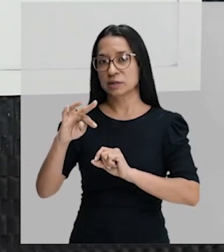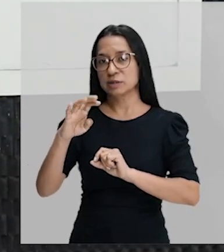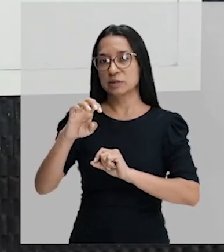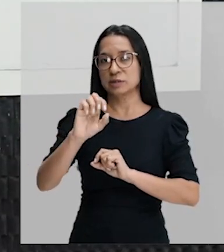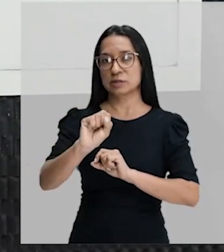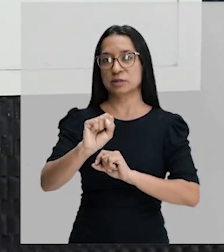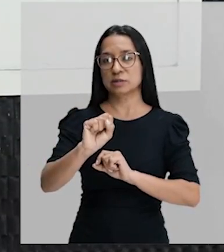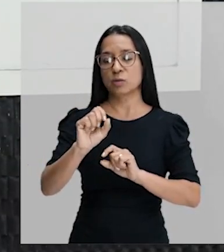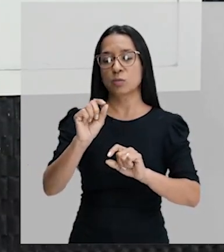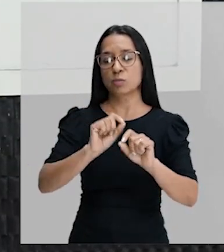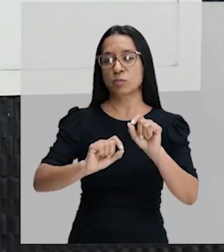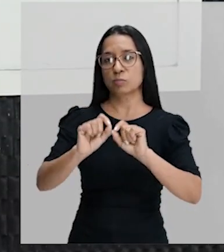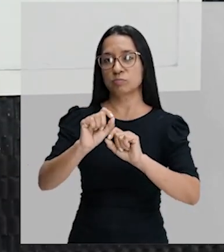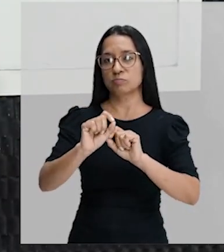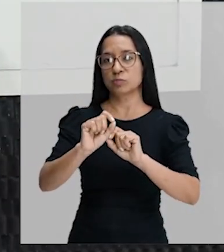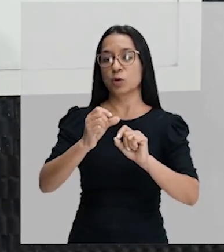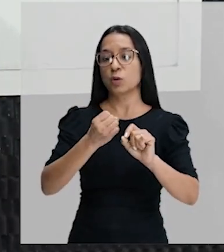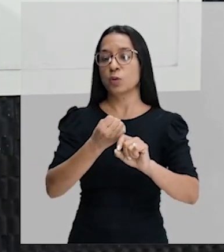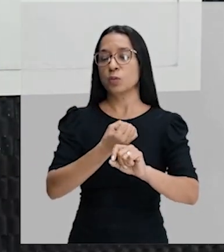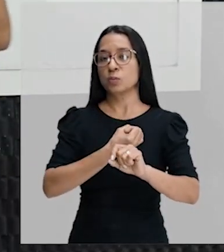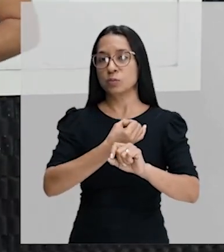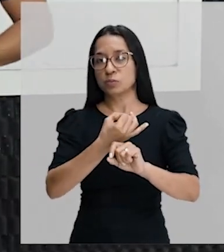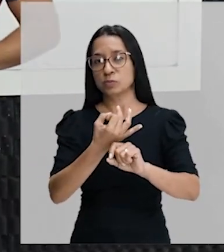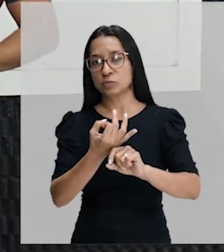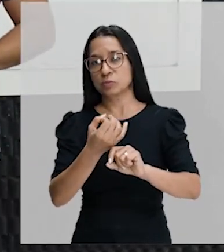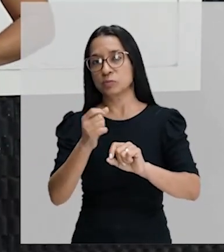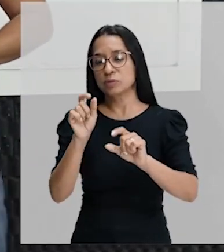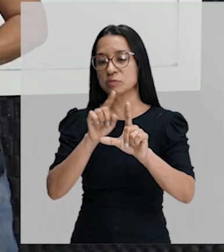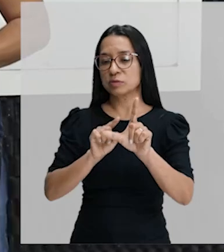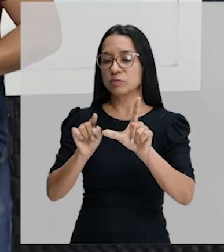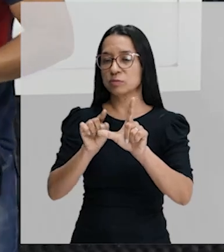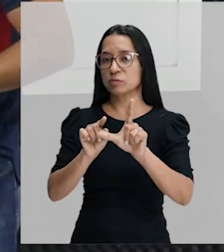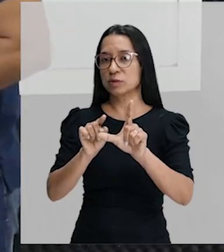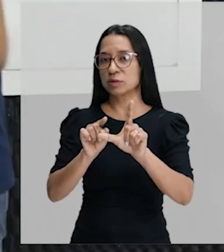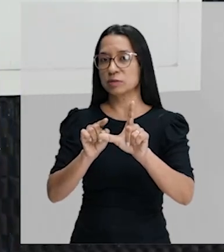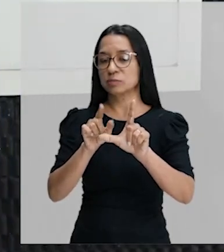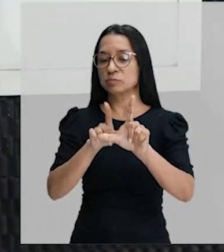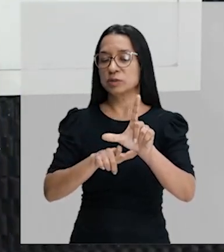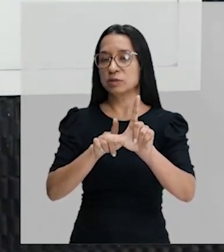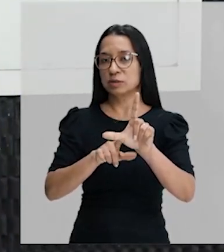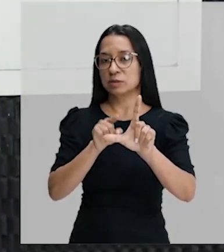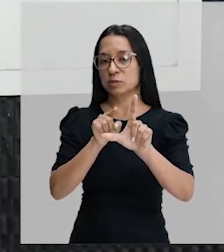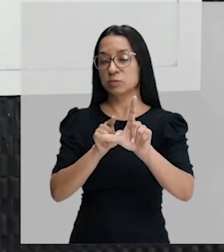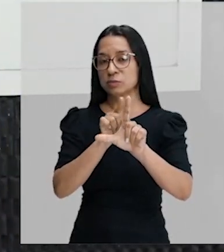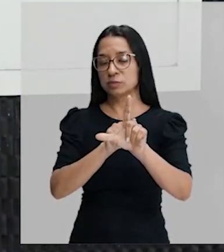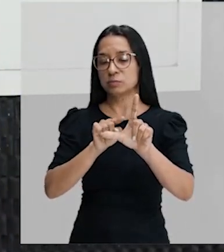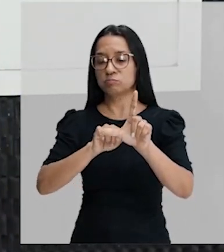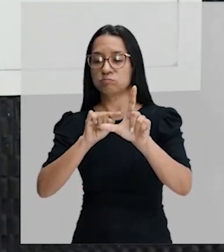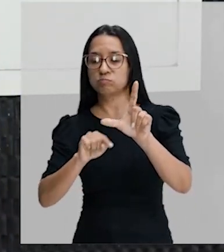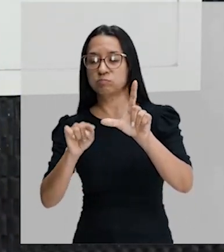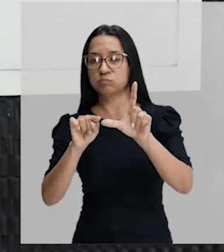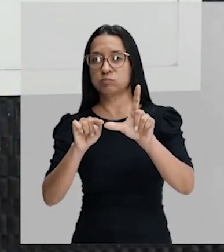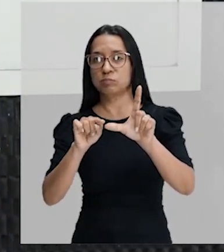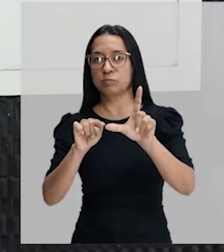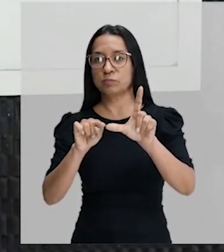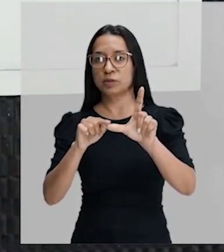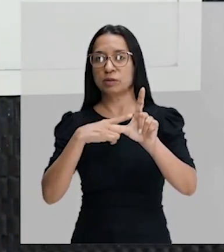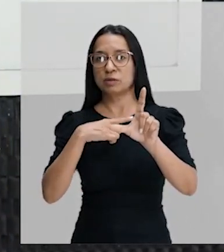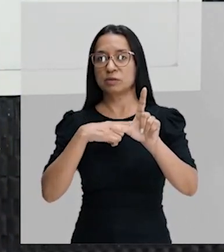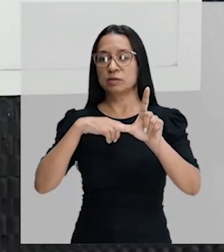Coeficientes são os termos que ficam do lado aí da variável, certo? E você tem que x e